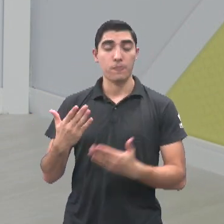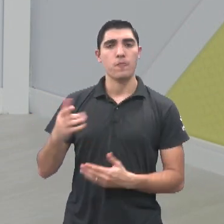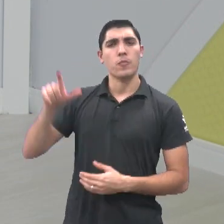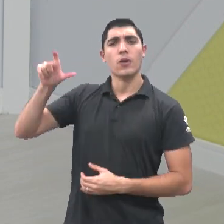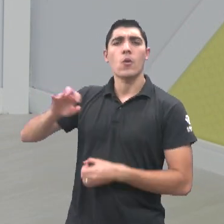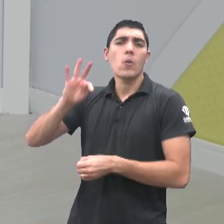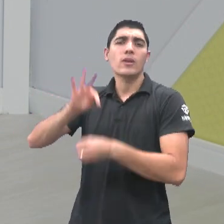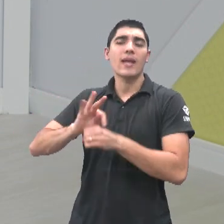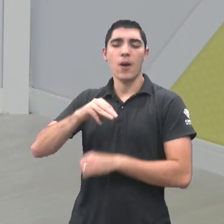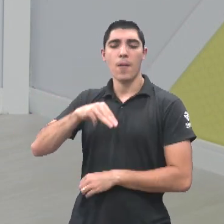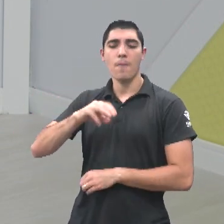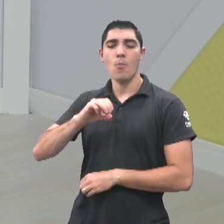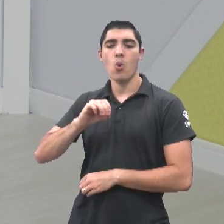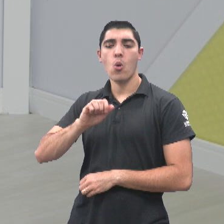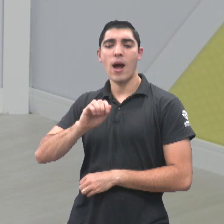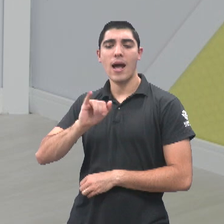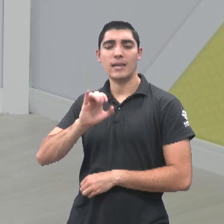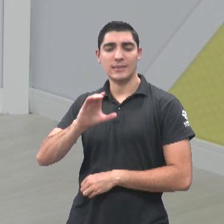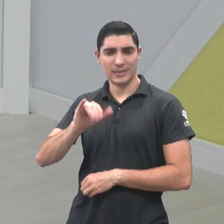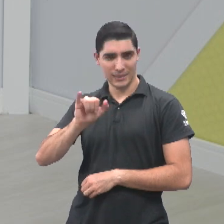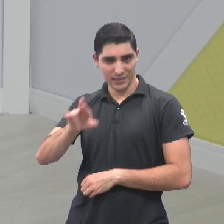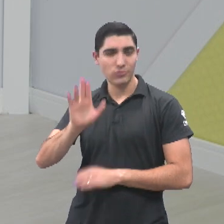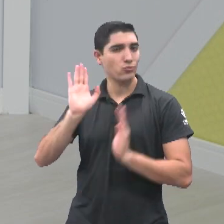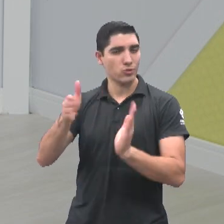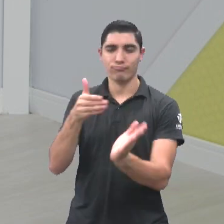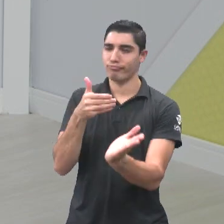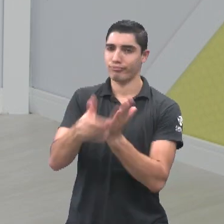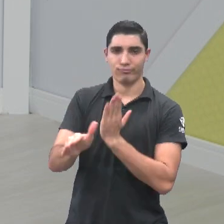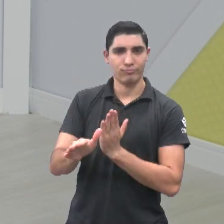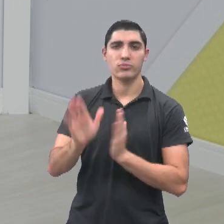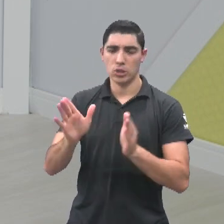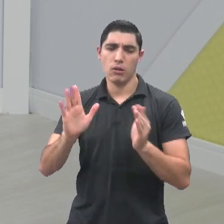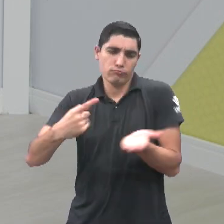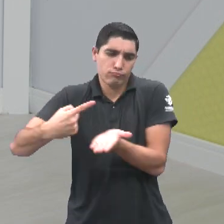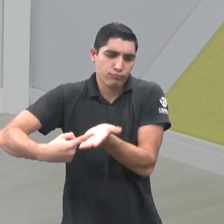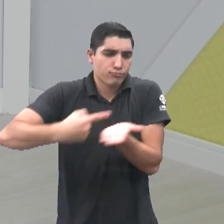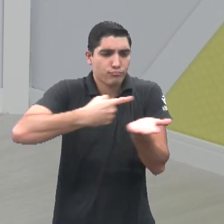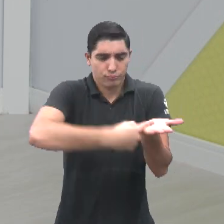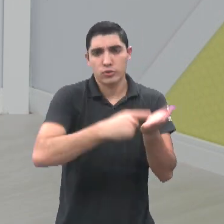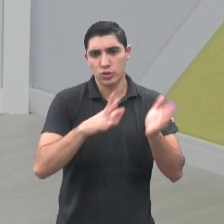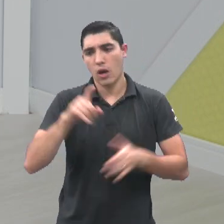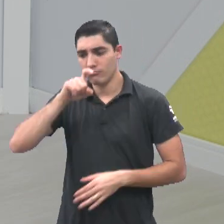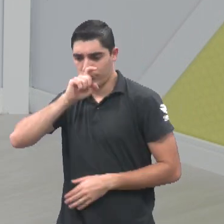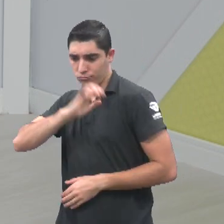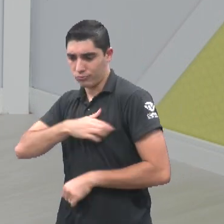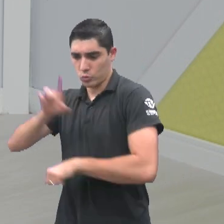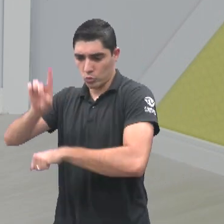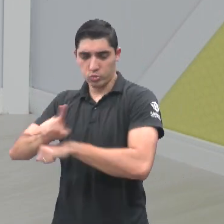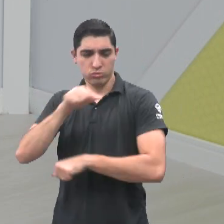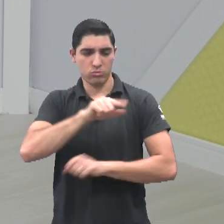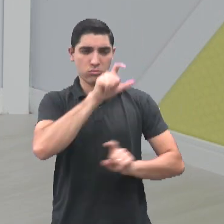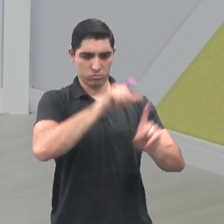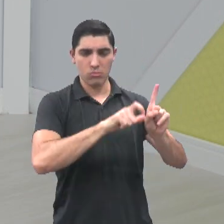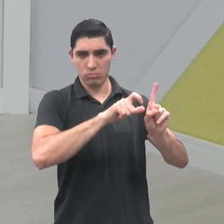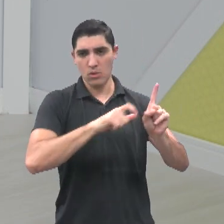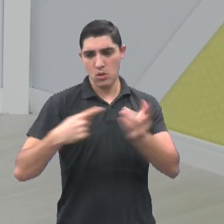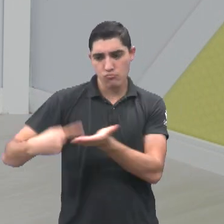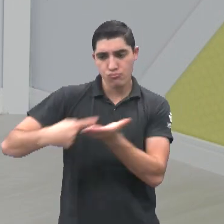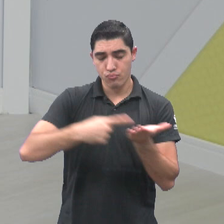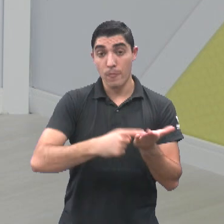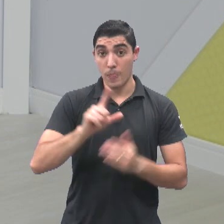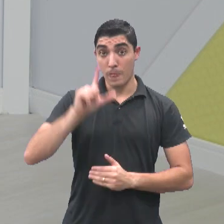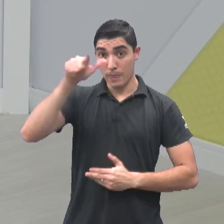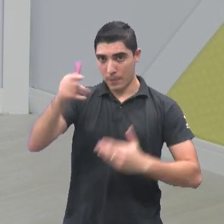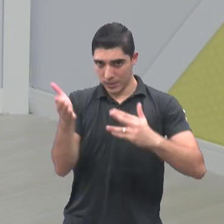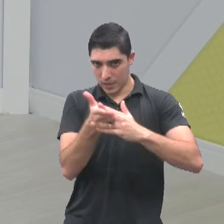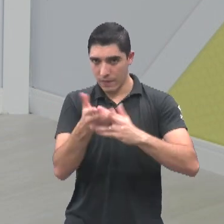foi dispensado pela diretoria do São José em comum acordo, teve uma nota oficial e a gente vai falar muito disso no segundo bloco. Não sai